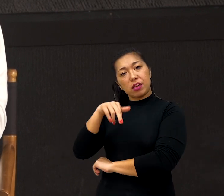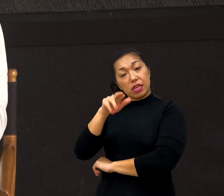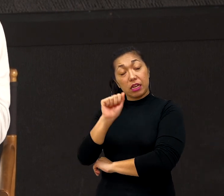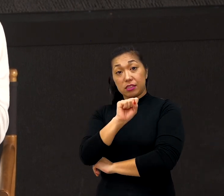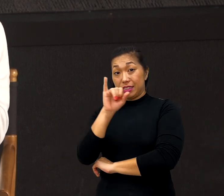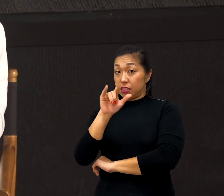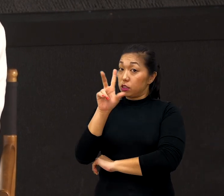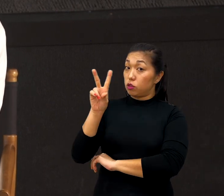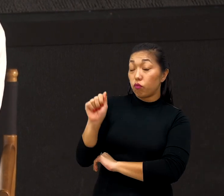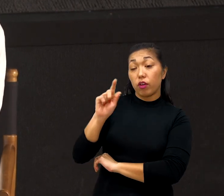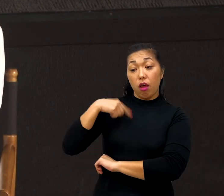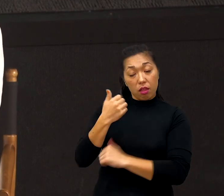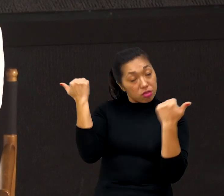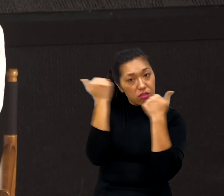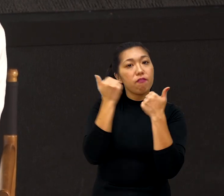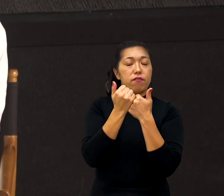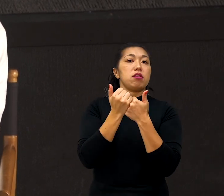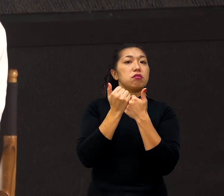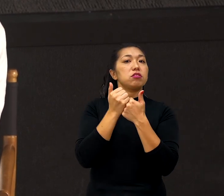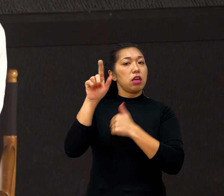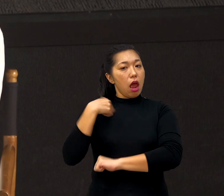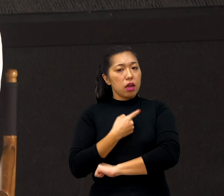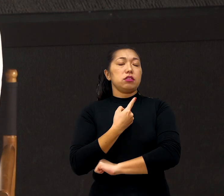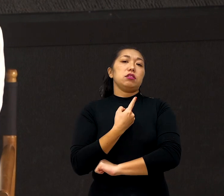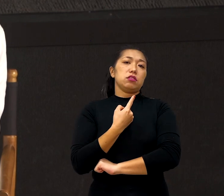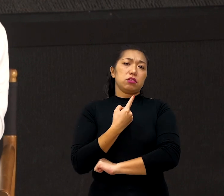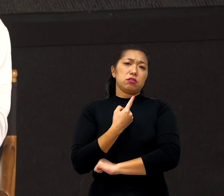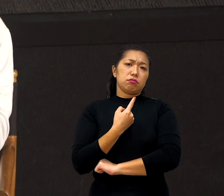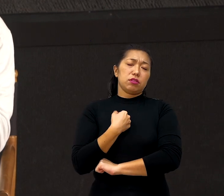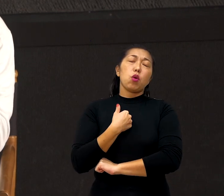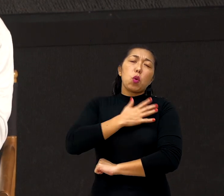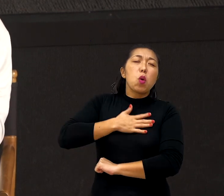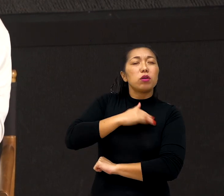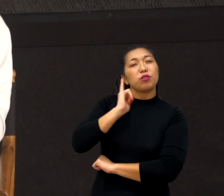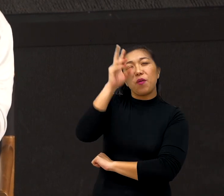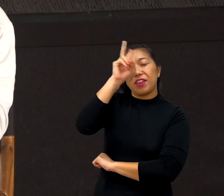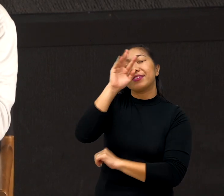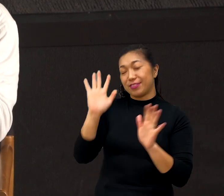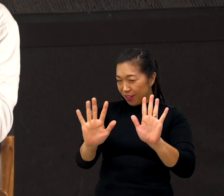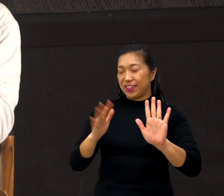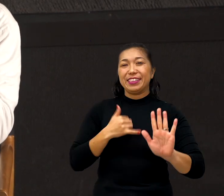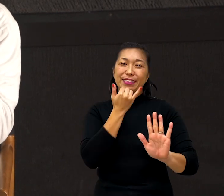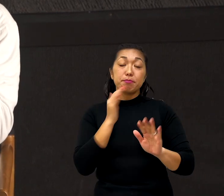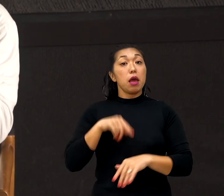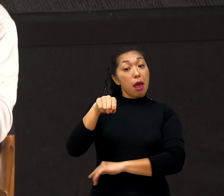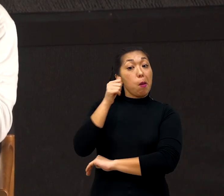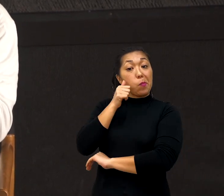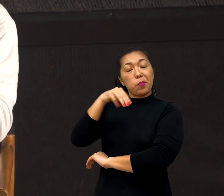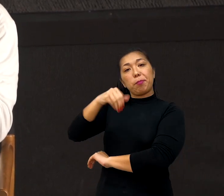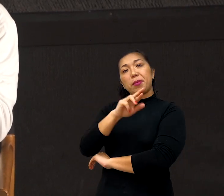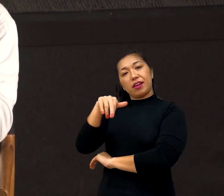isso. E a gente, né, a Marina... eu gosto de contar a história, viu, pessoal? A